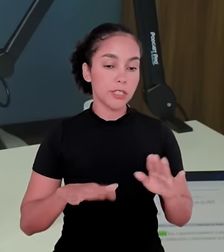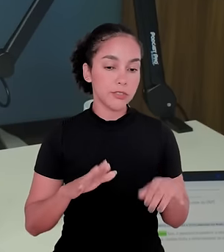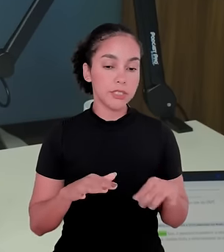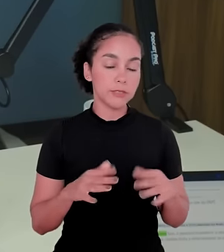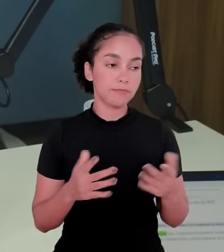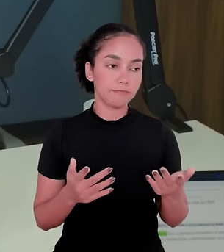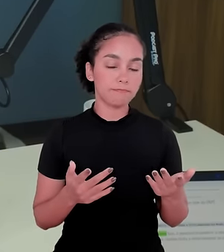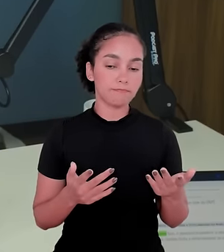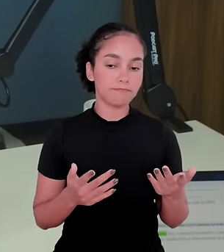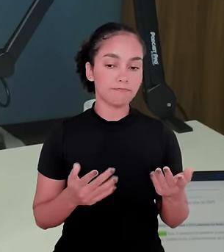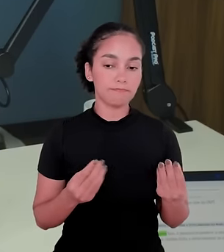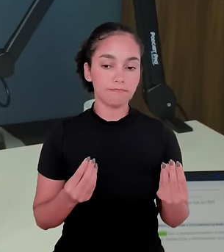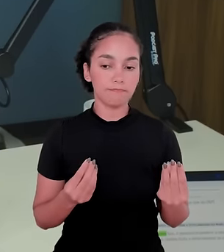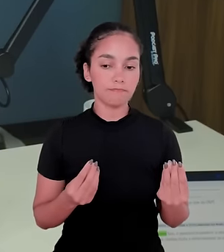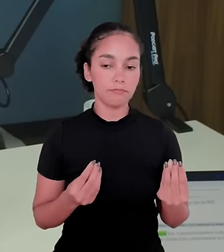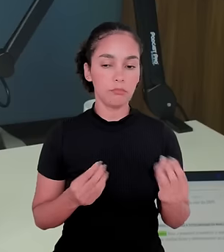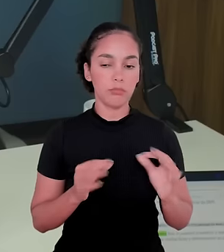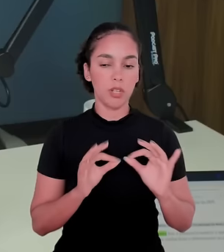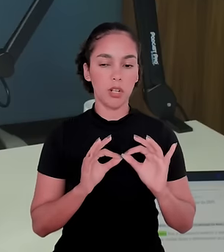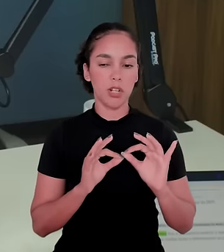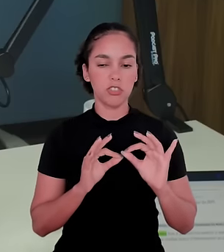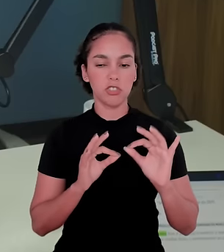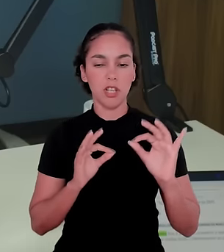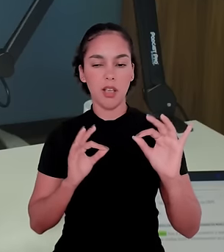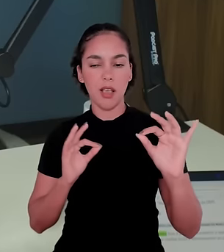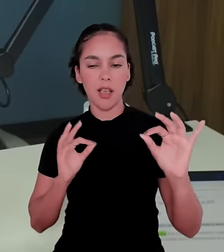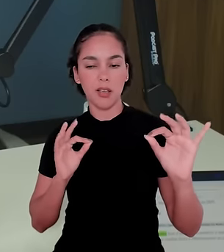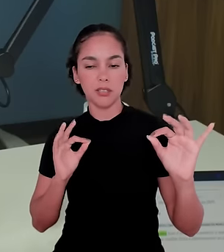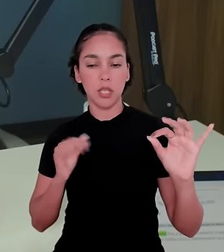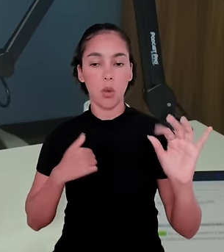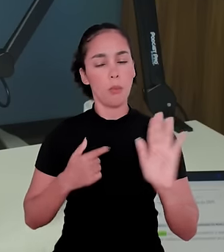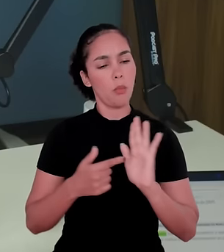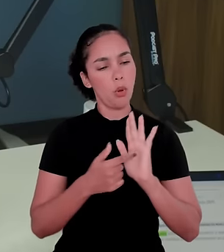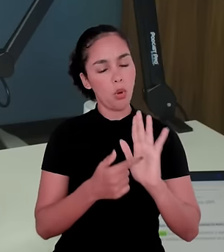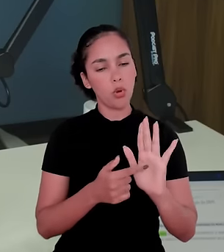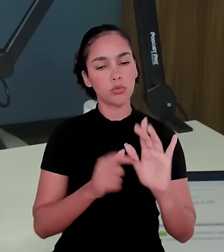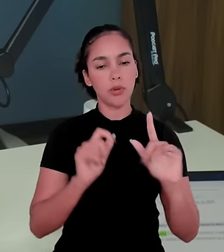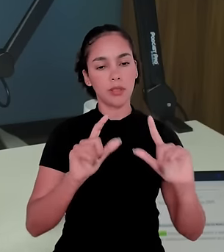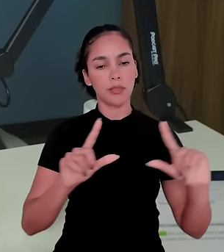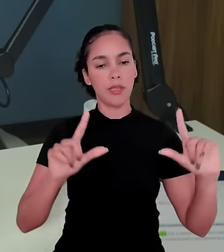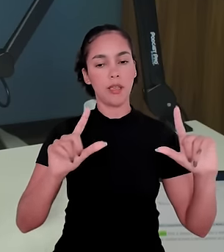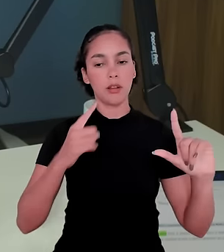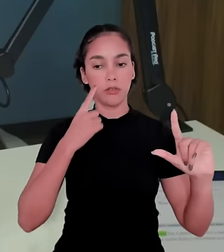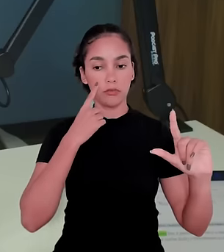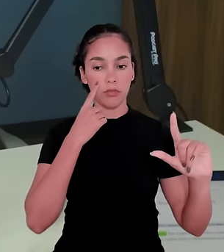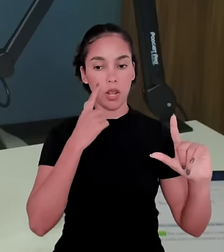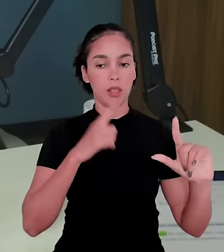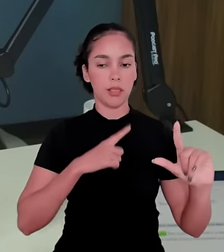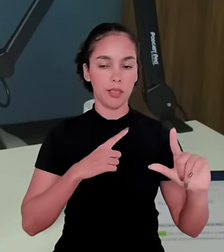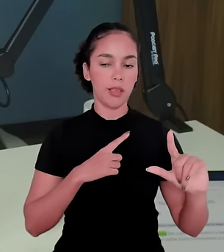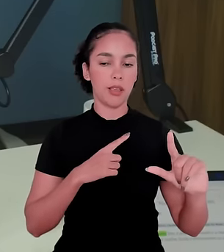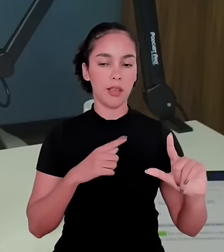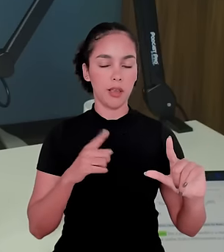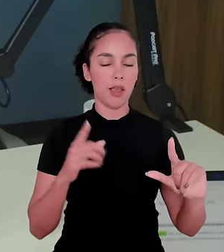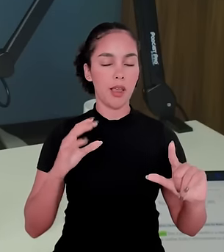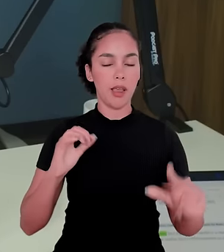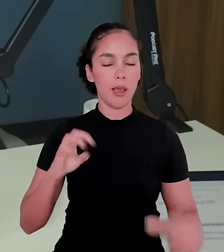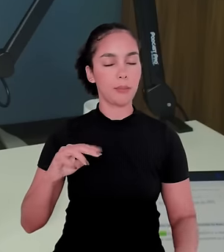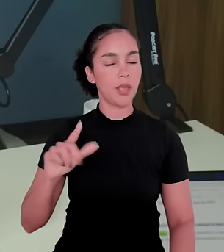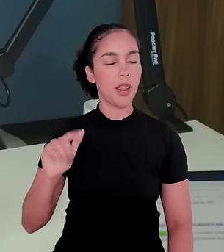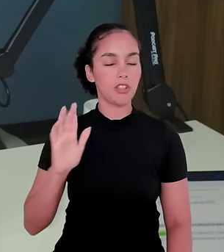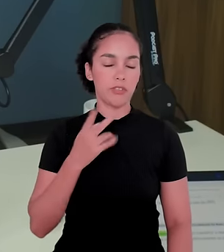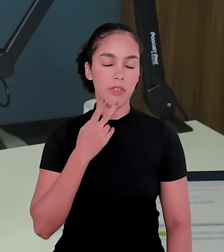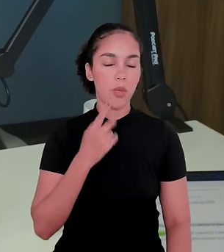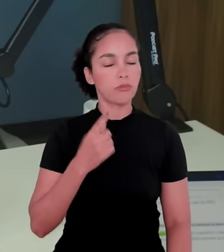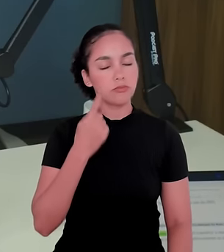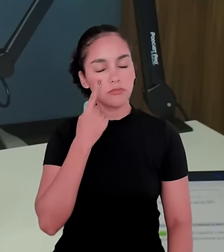eh Às vezes a distância ainda a gente não mostra a tela quer dizer o ingresso Porque existe a base né como Camila falou que você